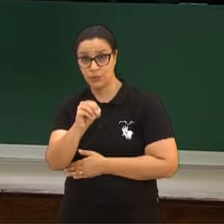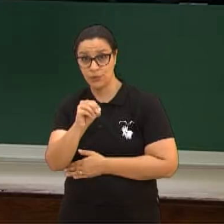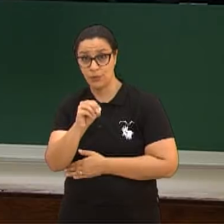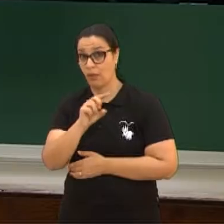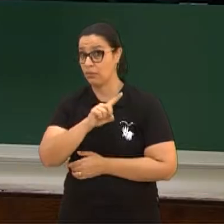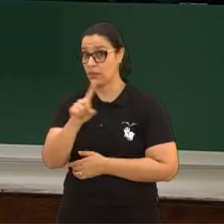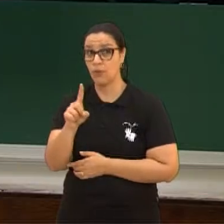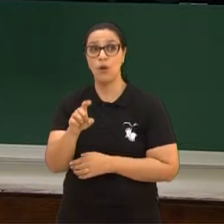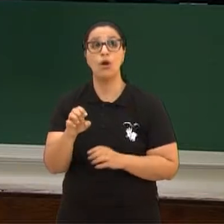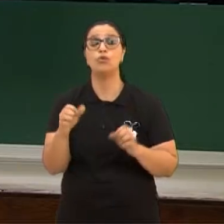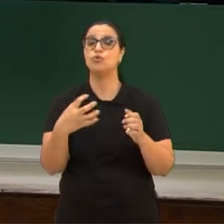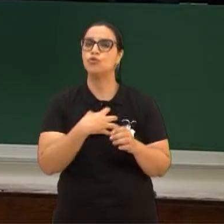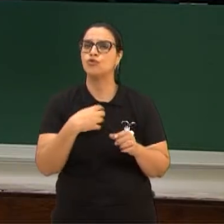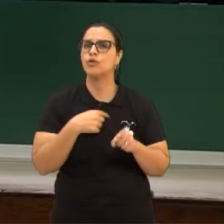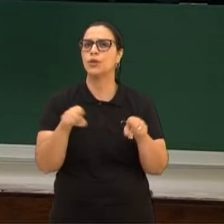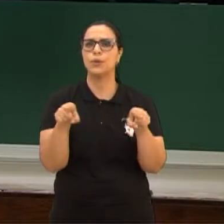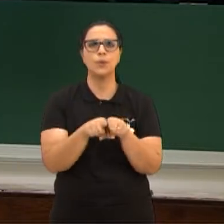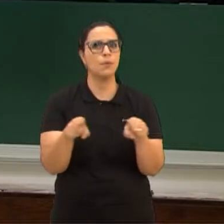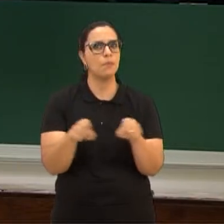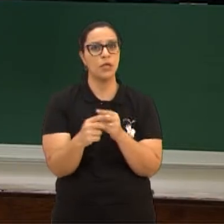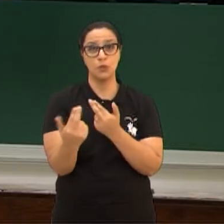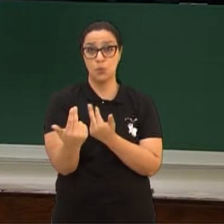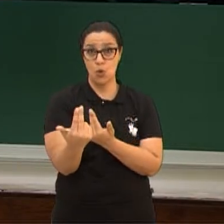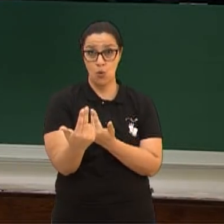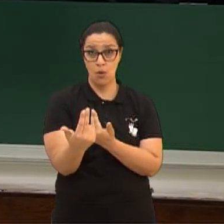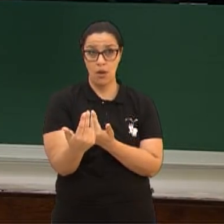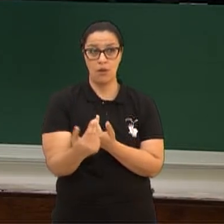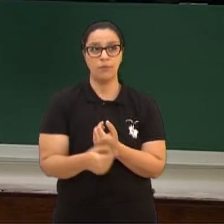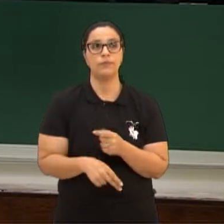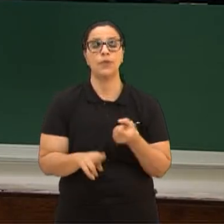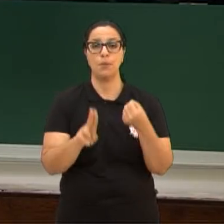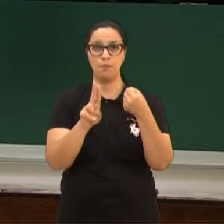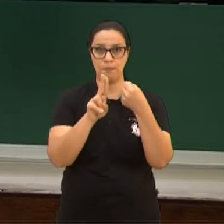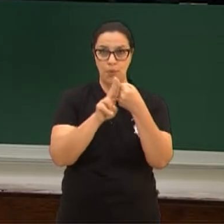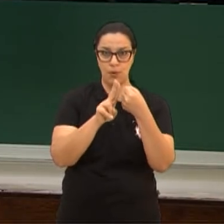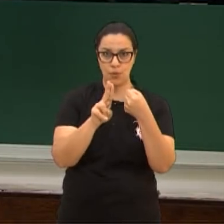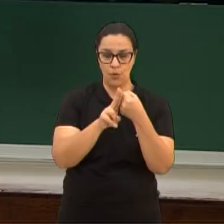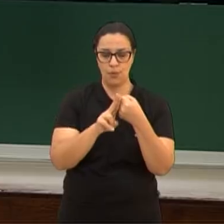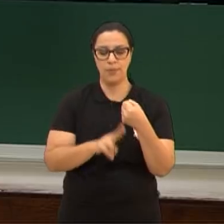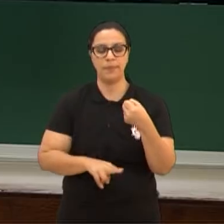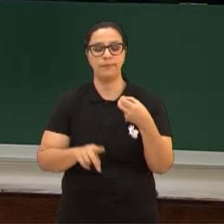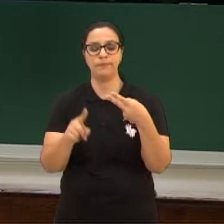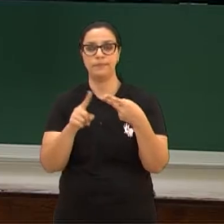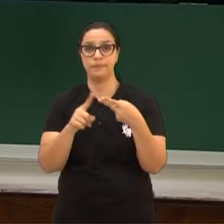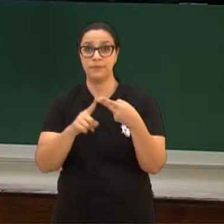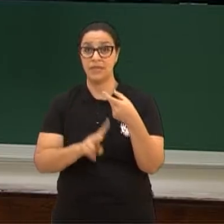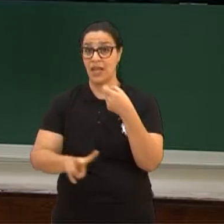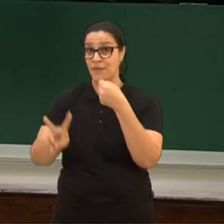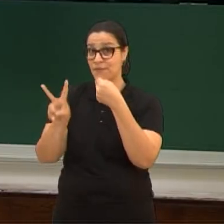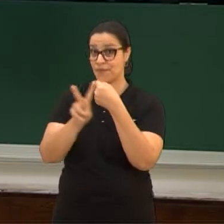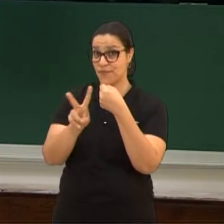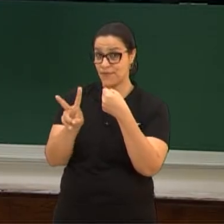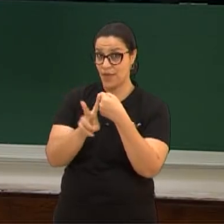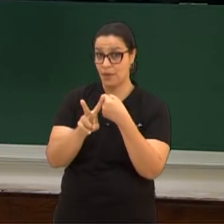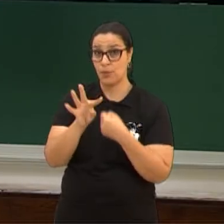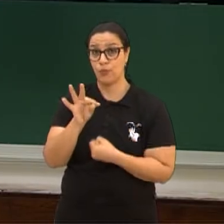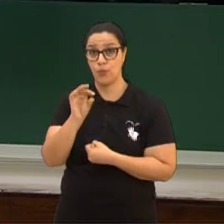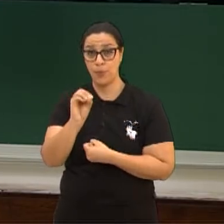vai permanecer a mesma, pronome, verbo to be, mas nós